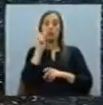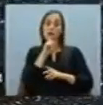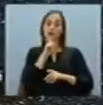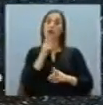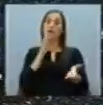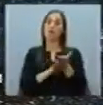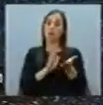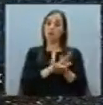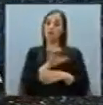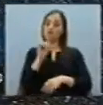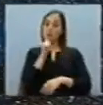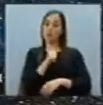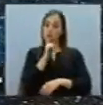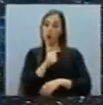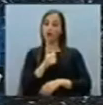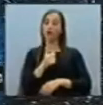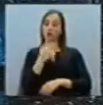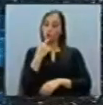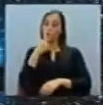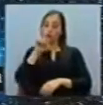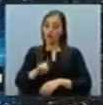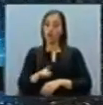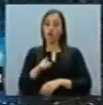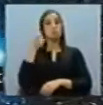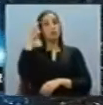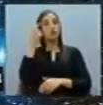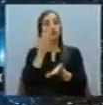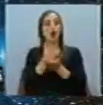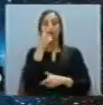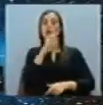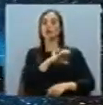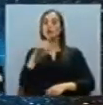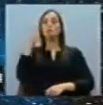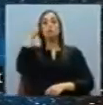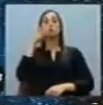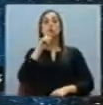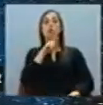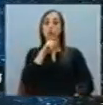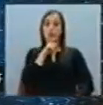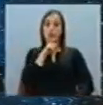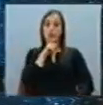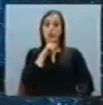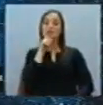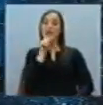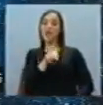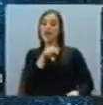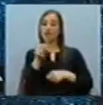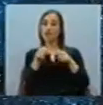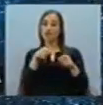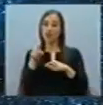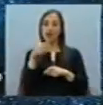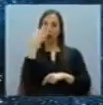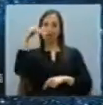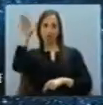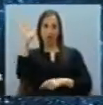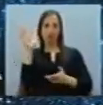que possam comprovar isto. O que os cientistas pensam é que, se calhar, nestas estrelas mais velhas que já